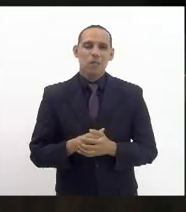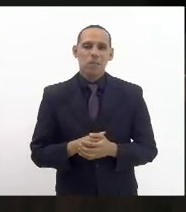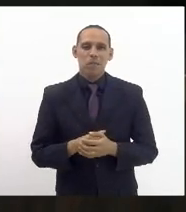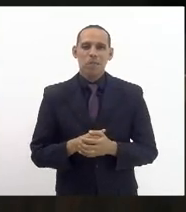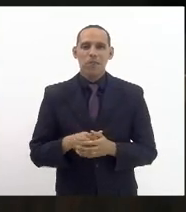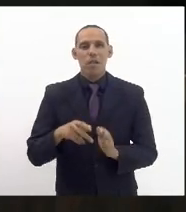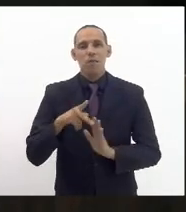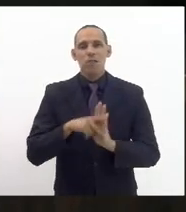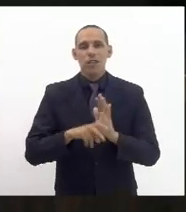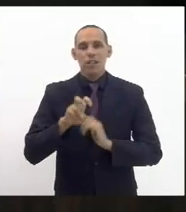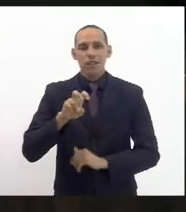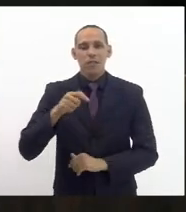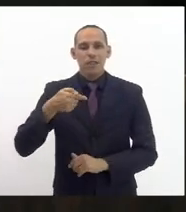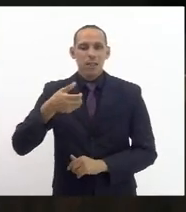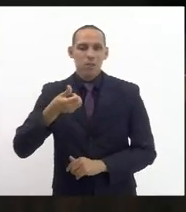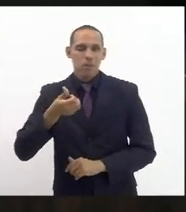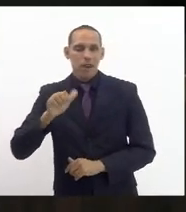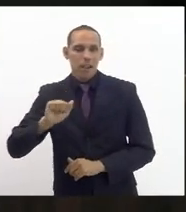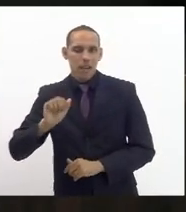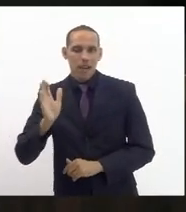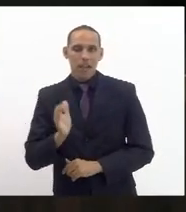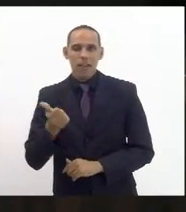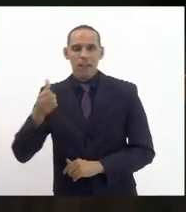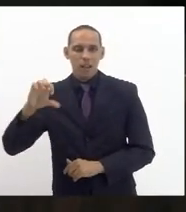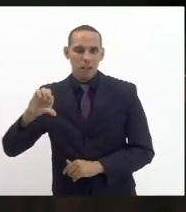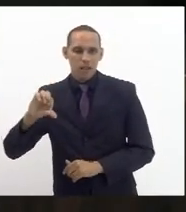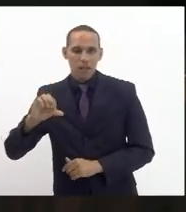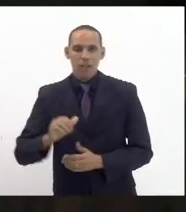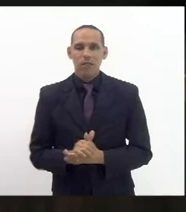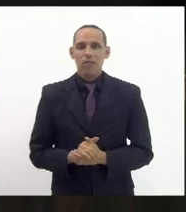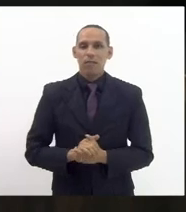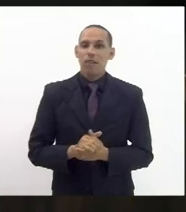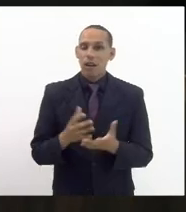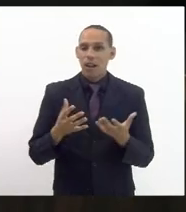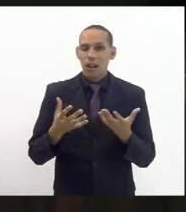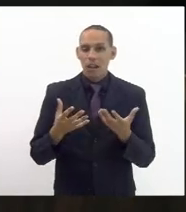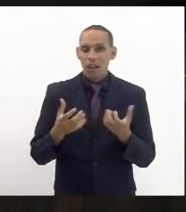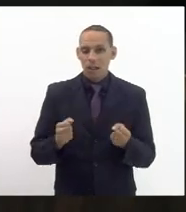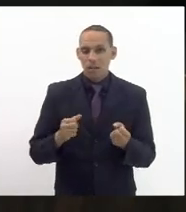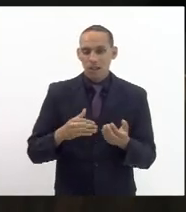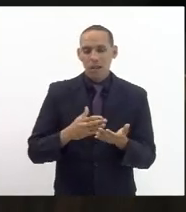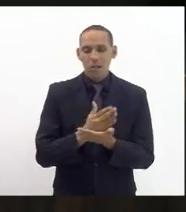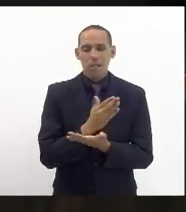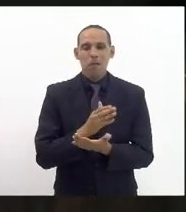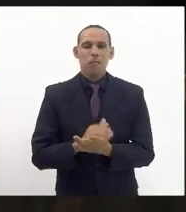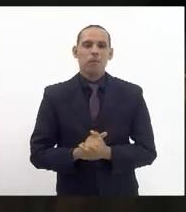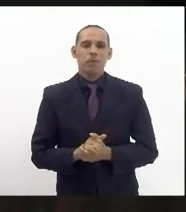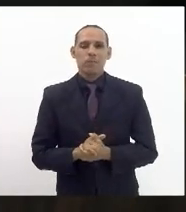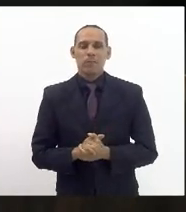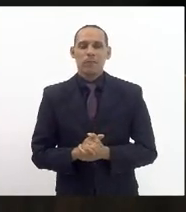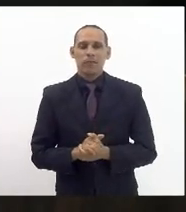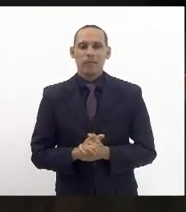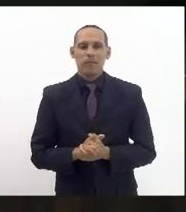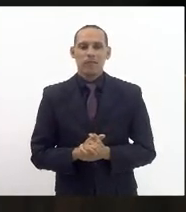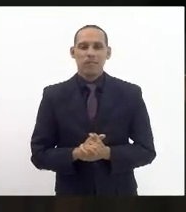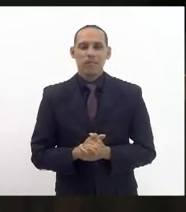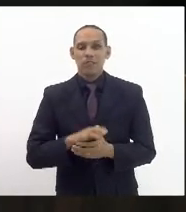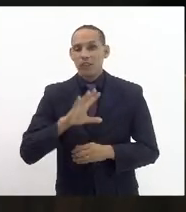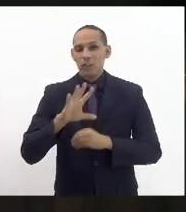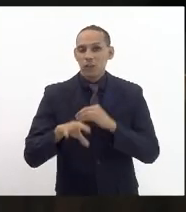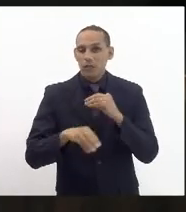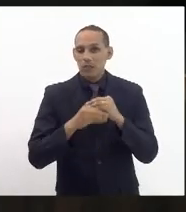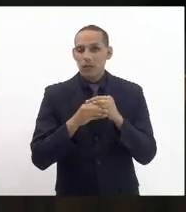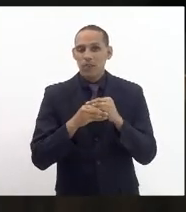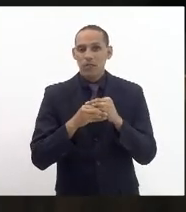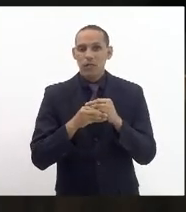lei 576-19, deputada Márcio Pacheco. Se os que aprovam, permaneçam como estão, aprovado. Requer a